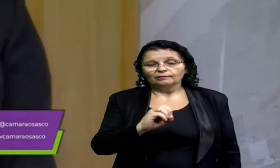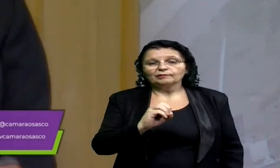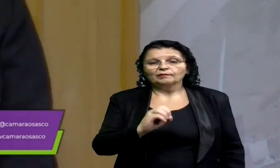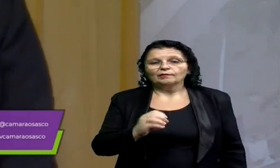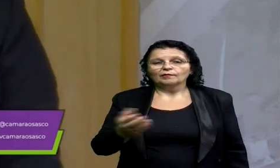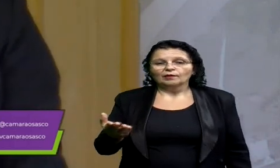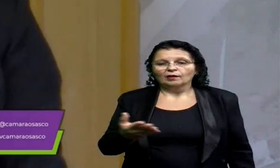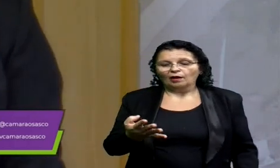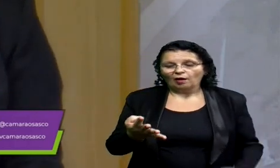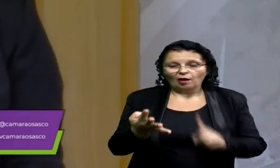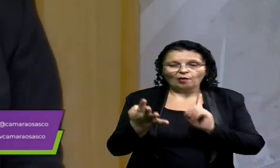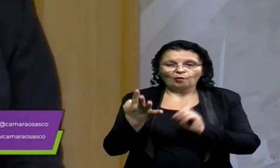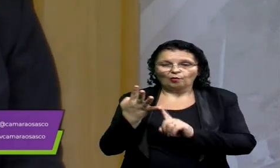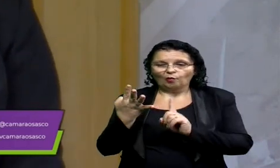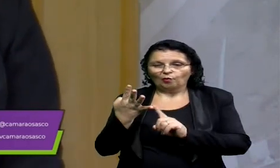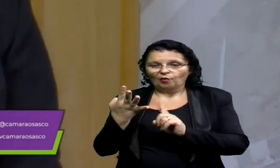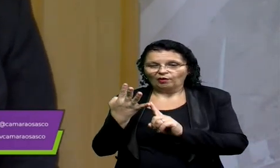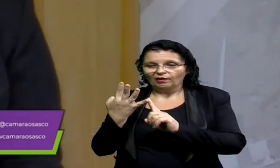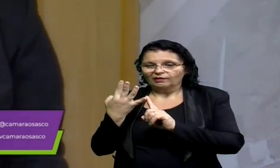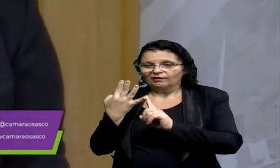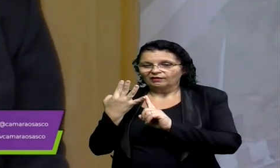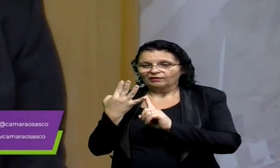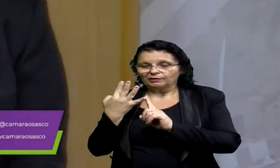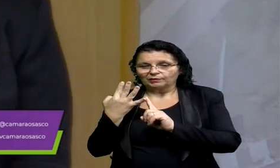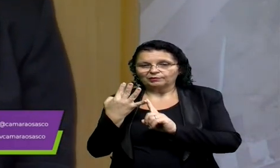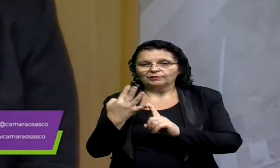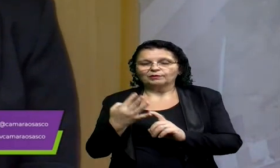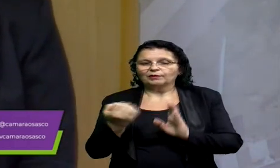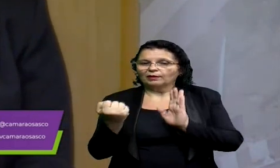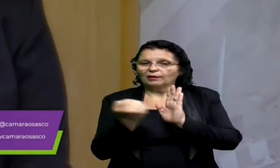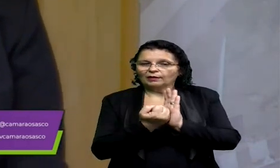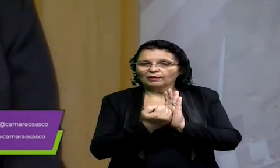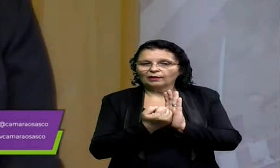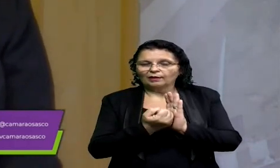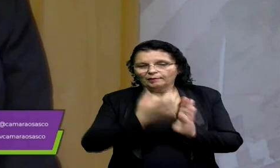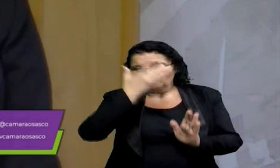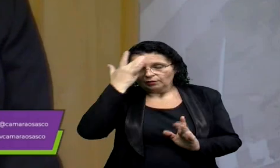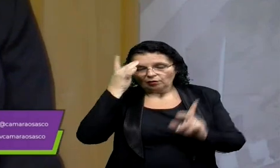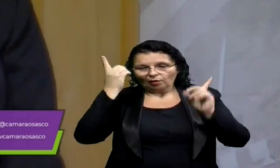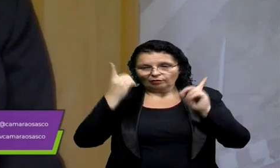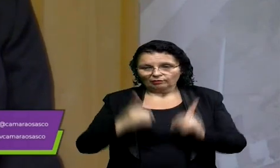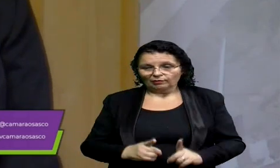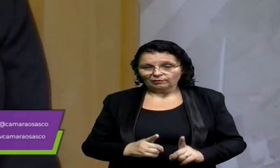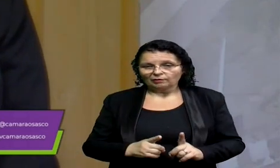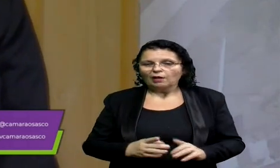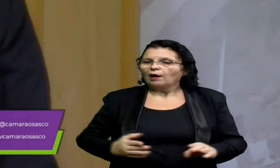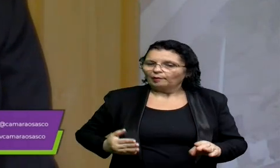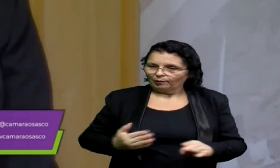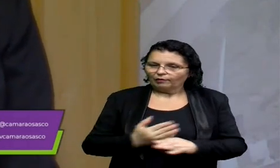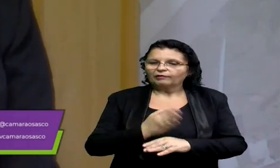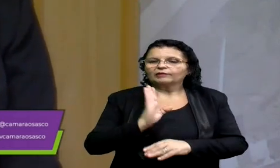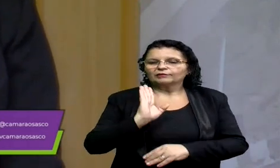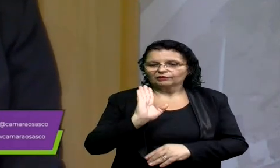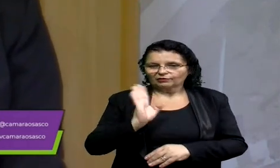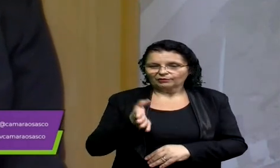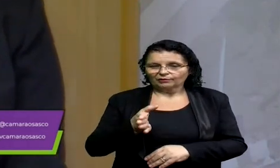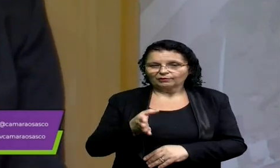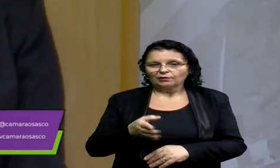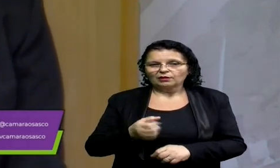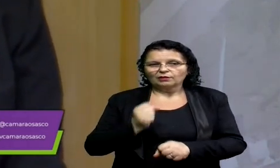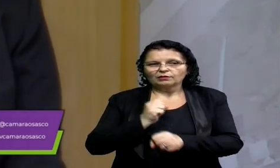e agora eu tô com o quarto projeto e também do selo empresa amiga da pessoa com deficiência que já foi aprovado nesta casa e